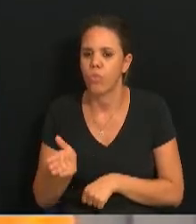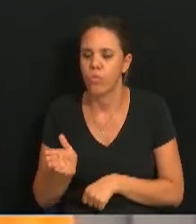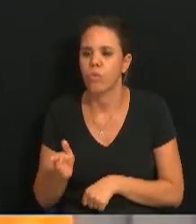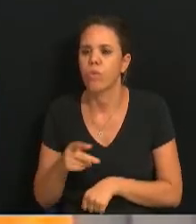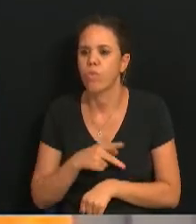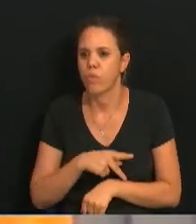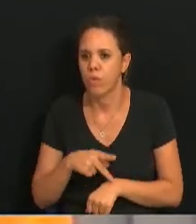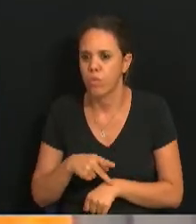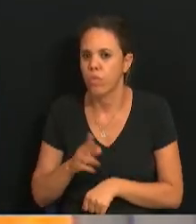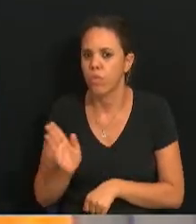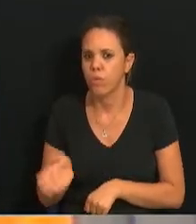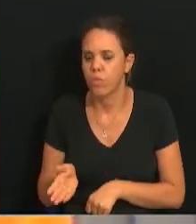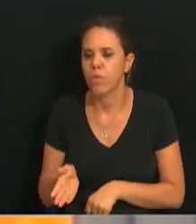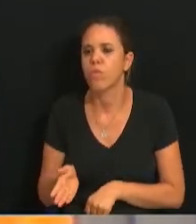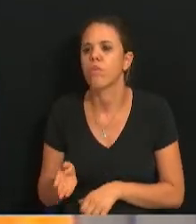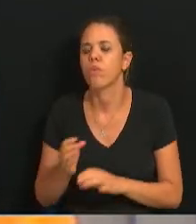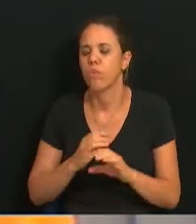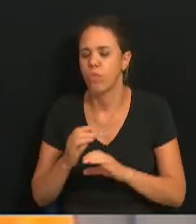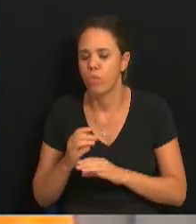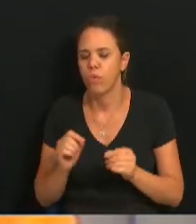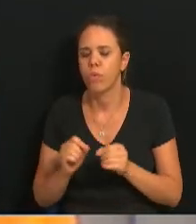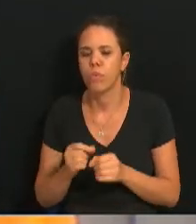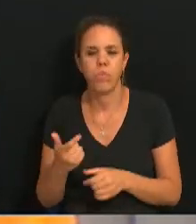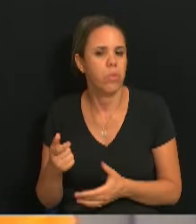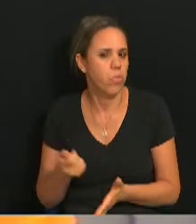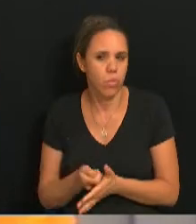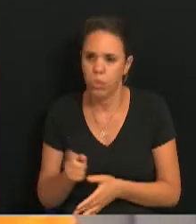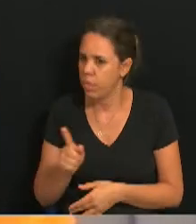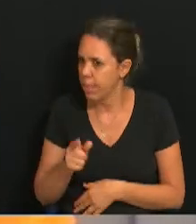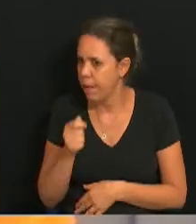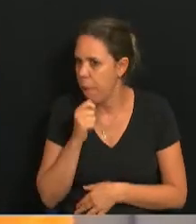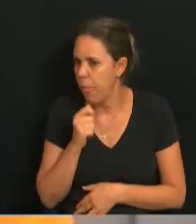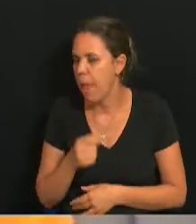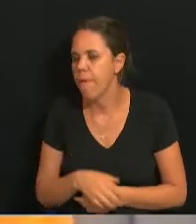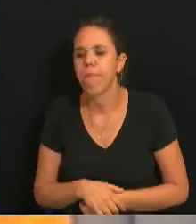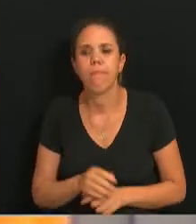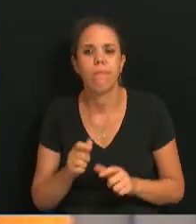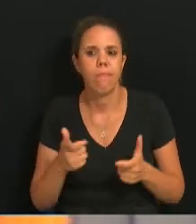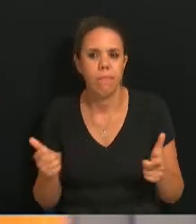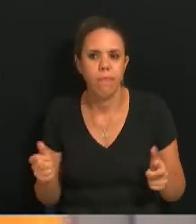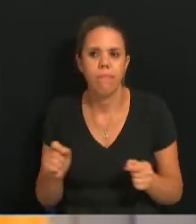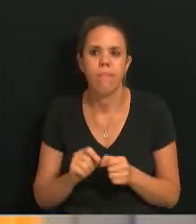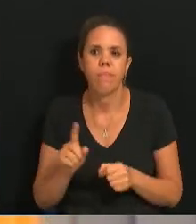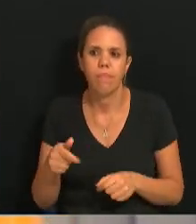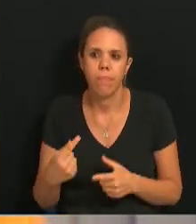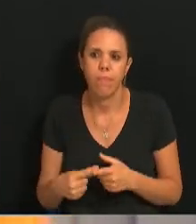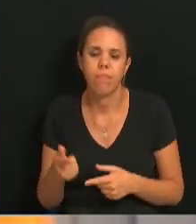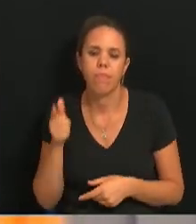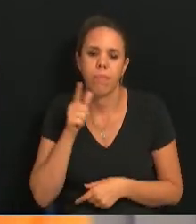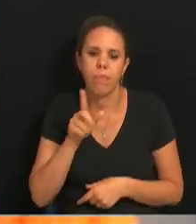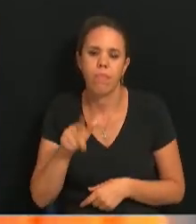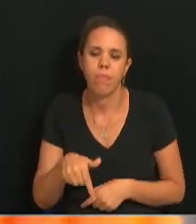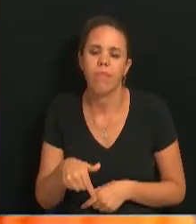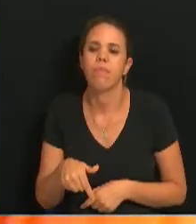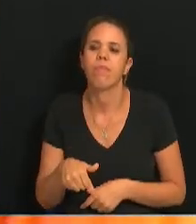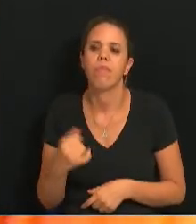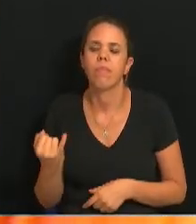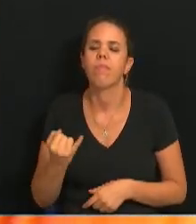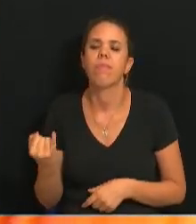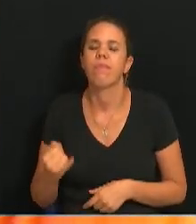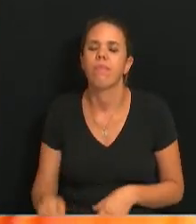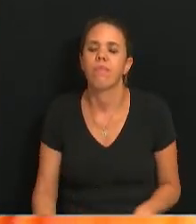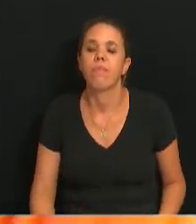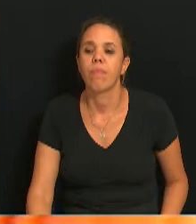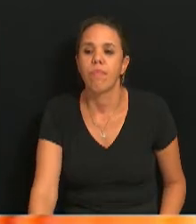pedagógica, mesmo que o concurso que prestaram não exigisse isso, e a maioria fez isso porque considera de suma importância ter